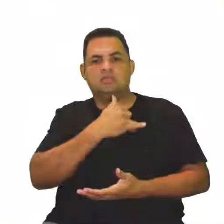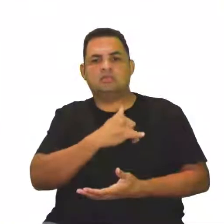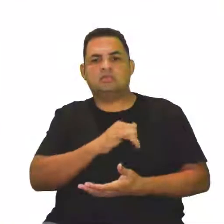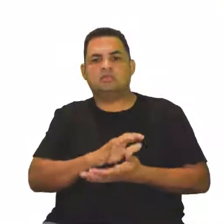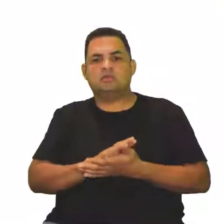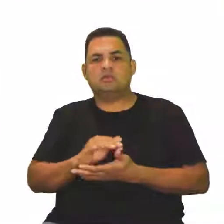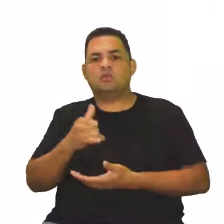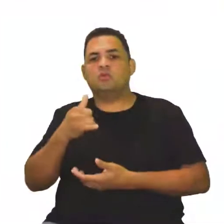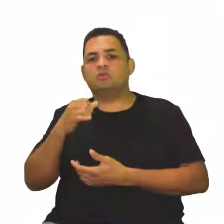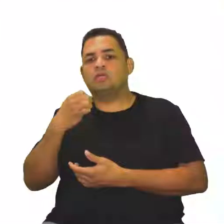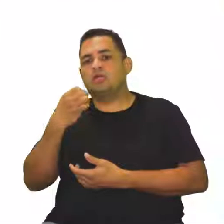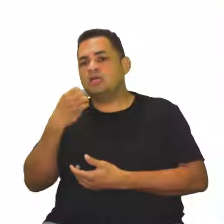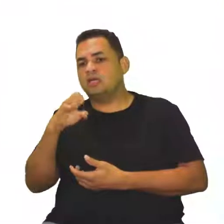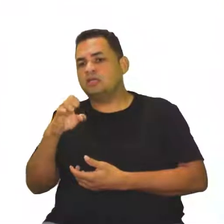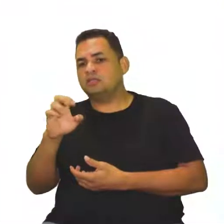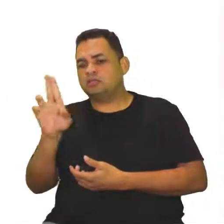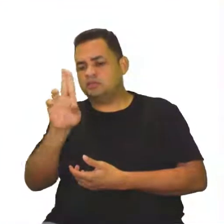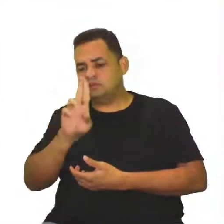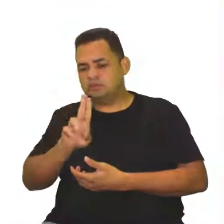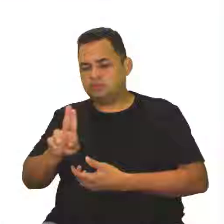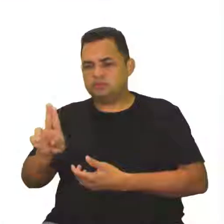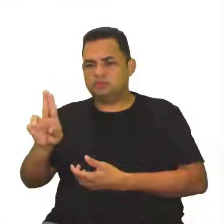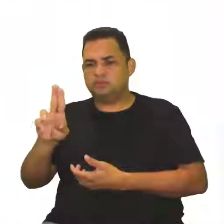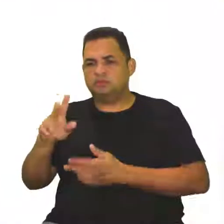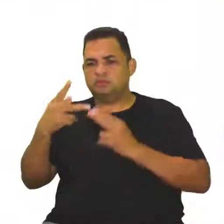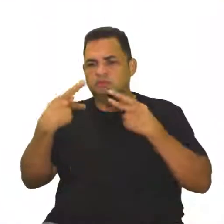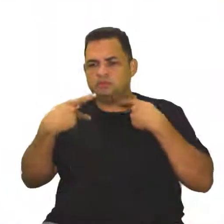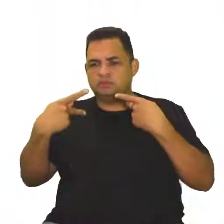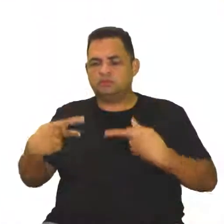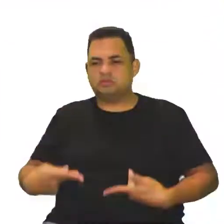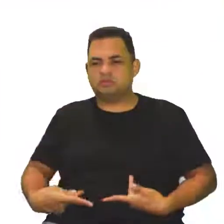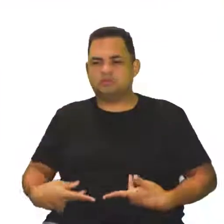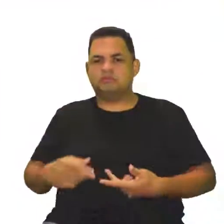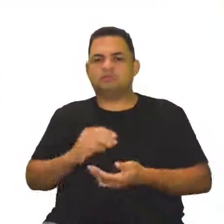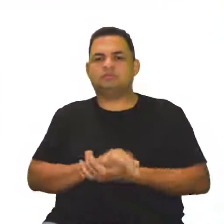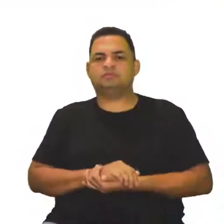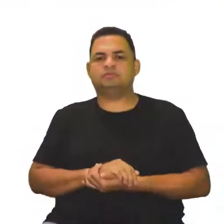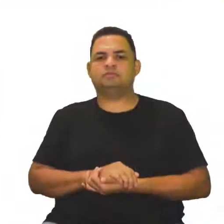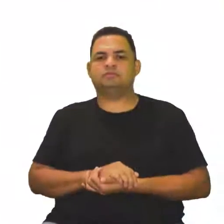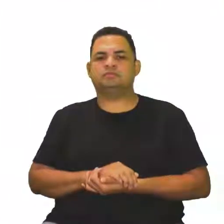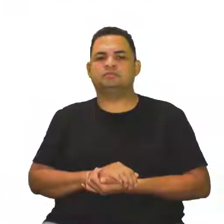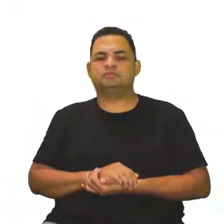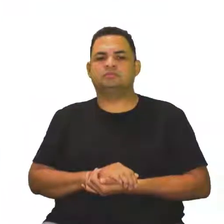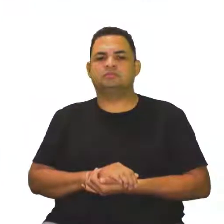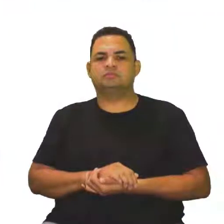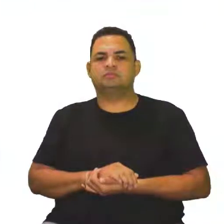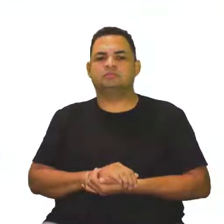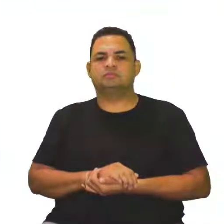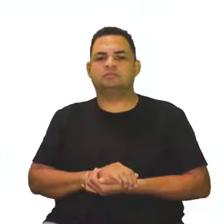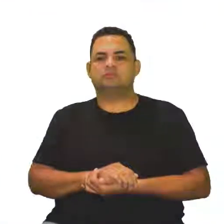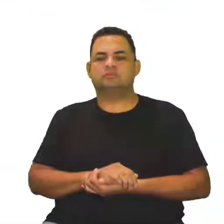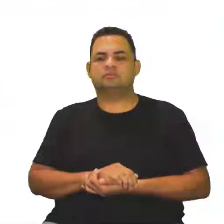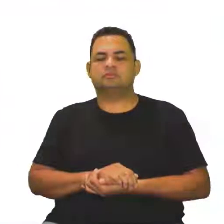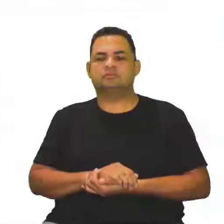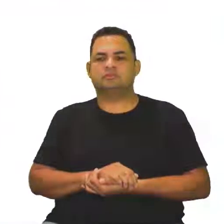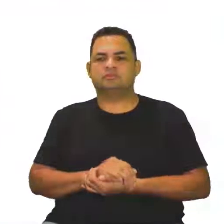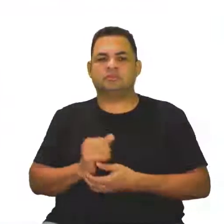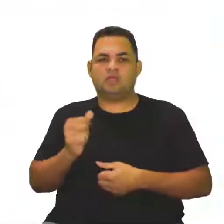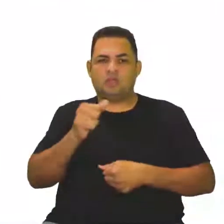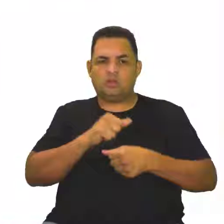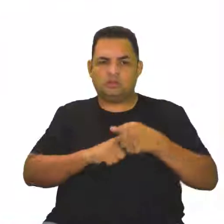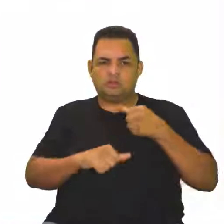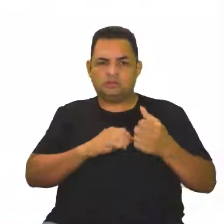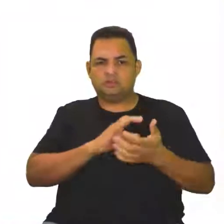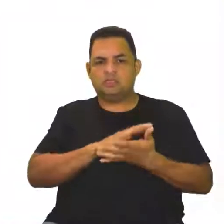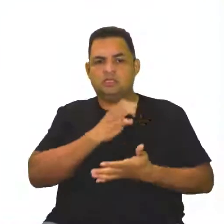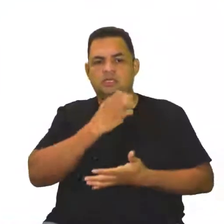energia útil aos seres humanos, tá, pessoal? Então aqui, ó, conversão de energia